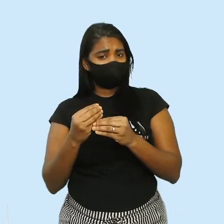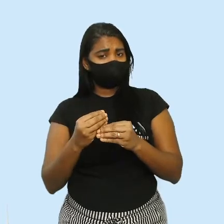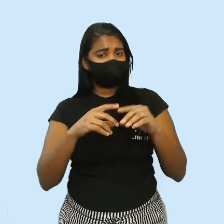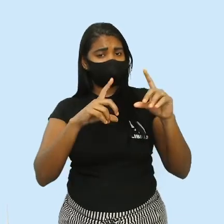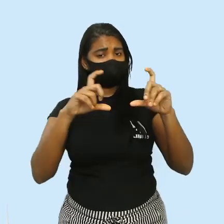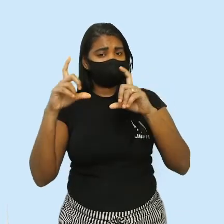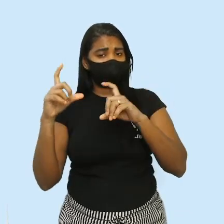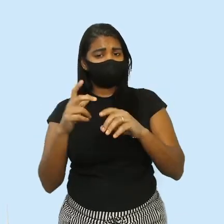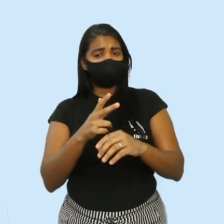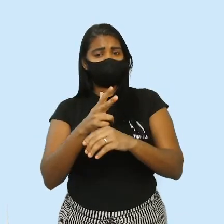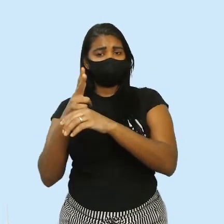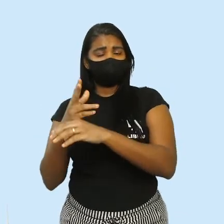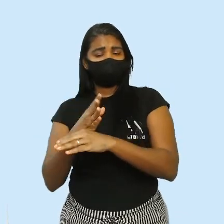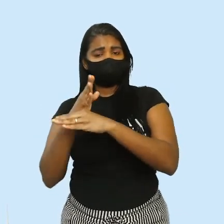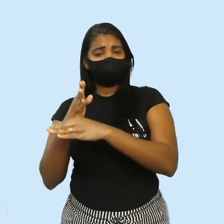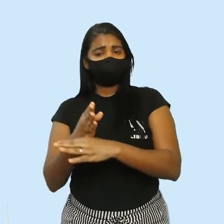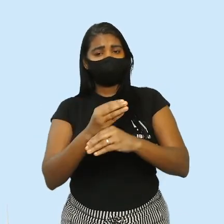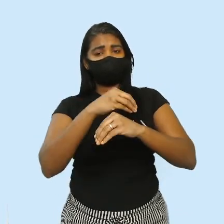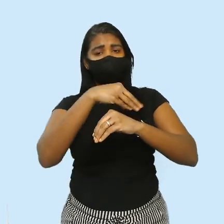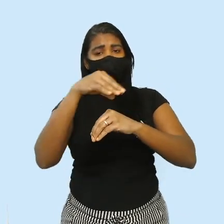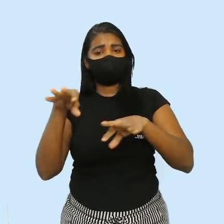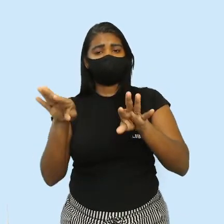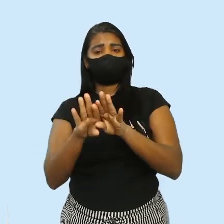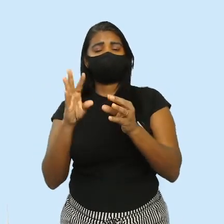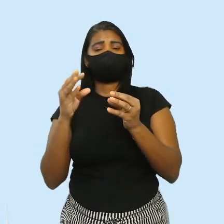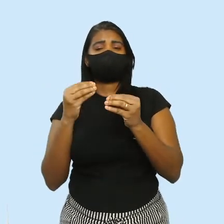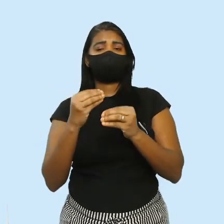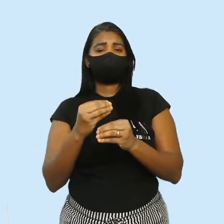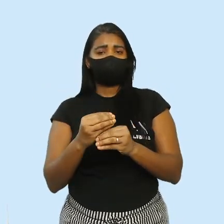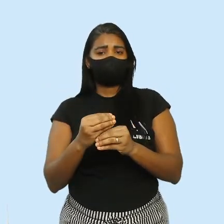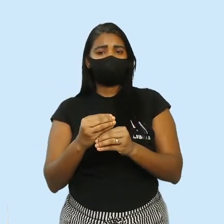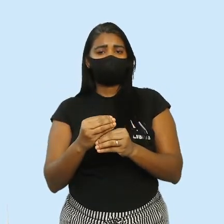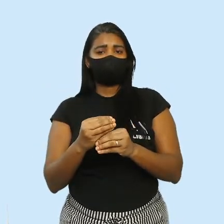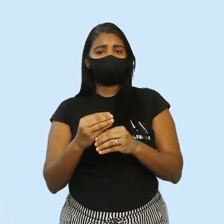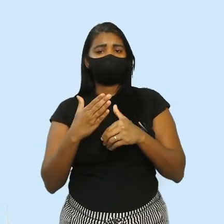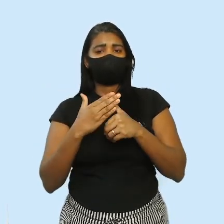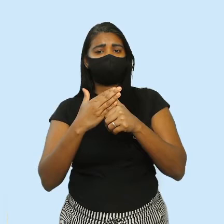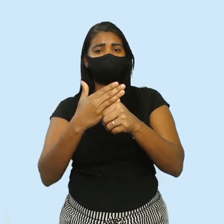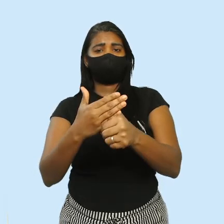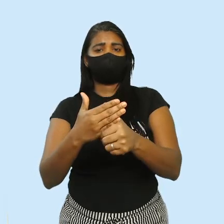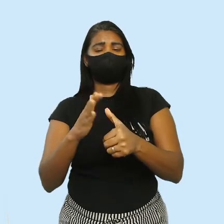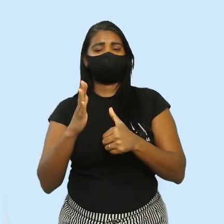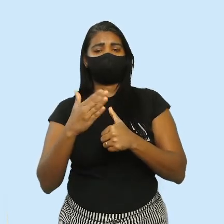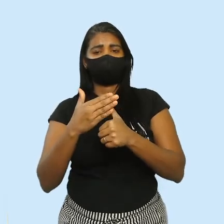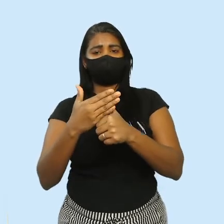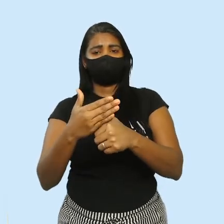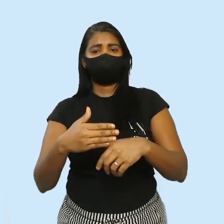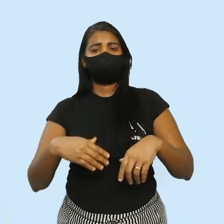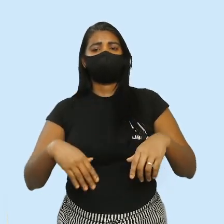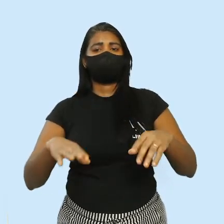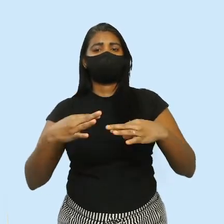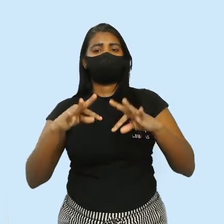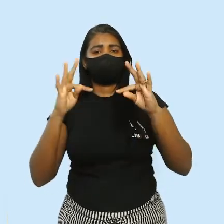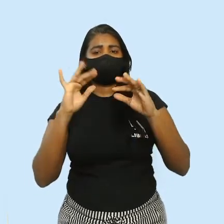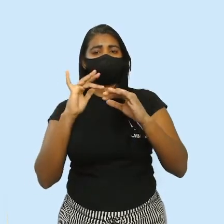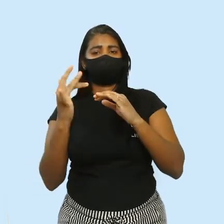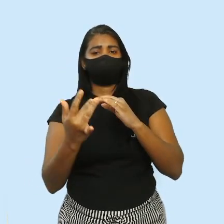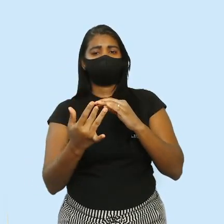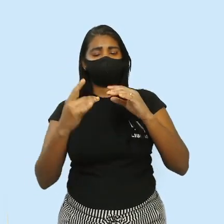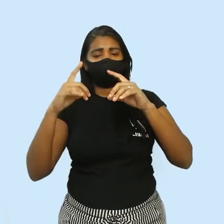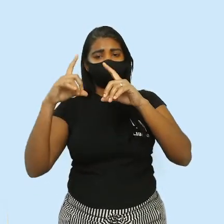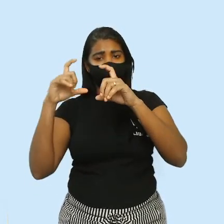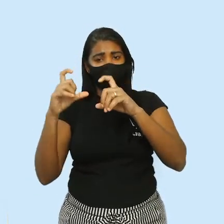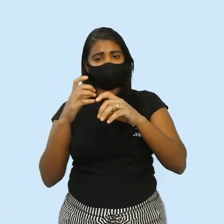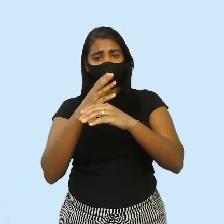foto, de vídeo, de postagem, mas o processo cênico digital ele é um outro elemento. É quando a câmera e